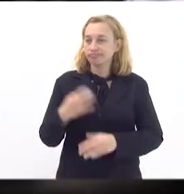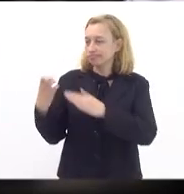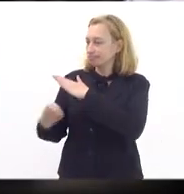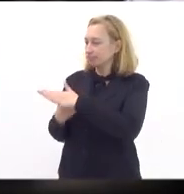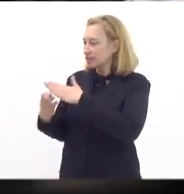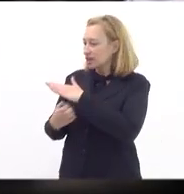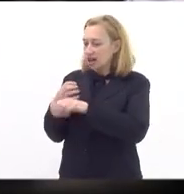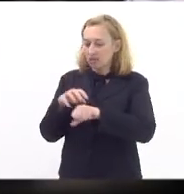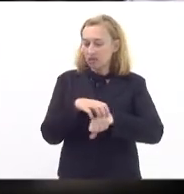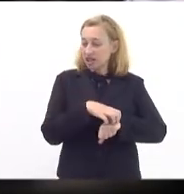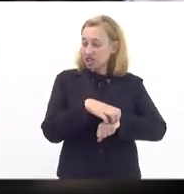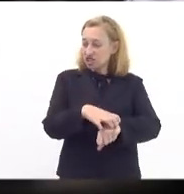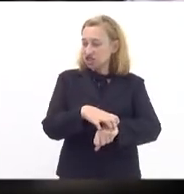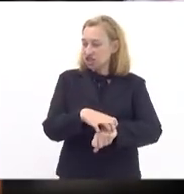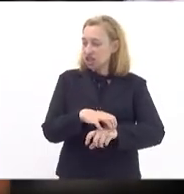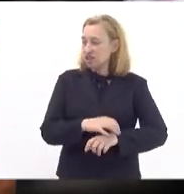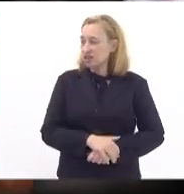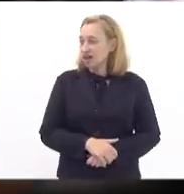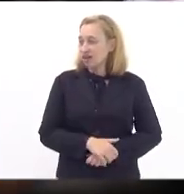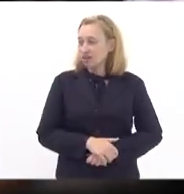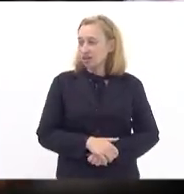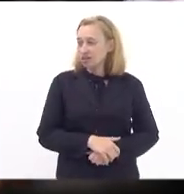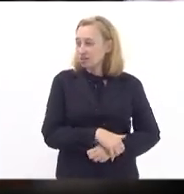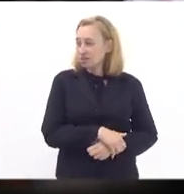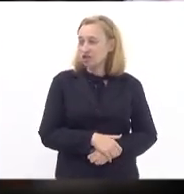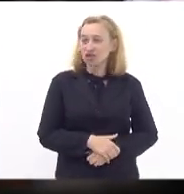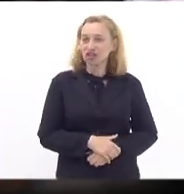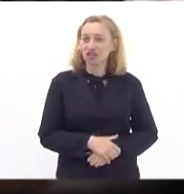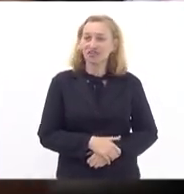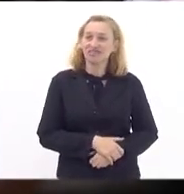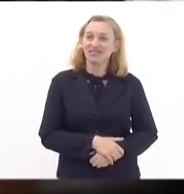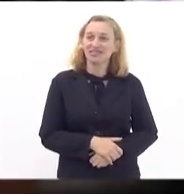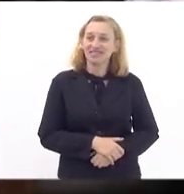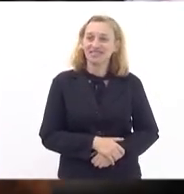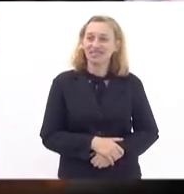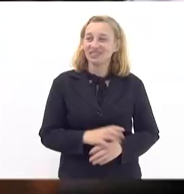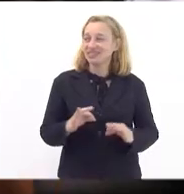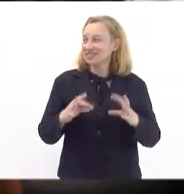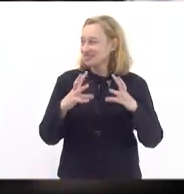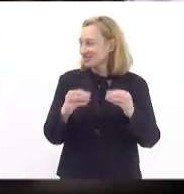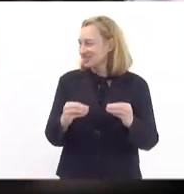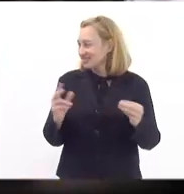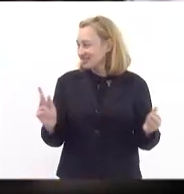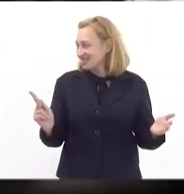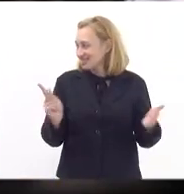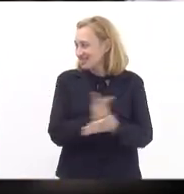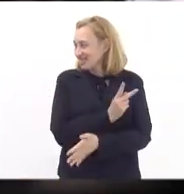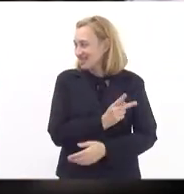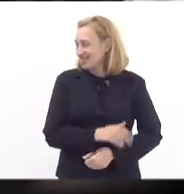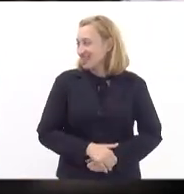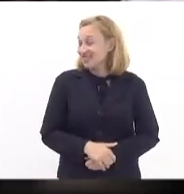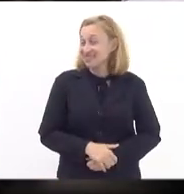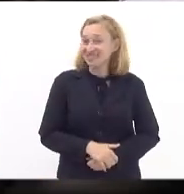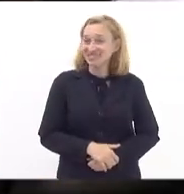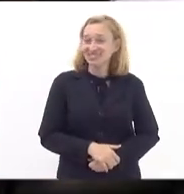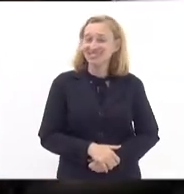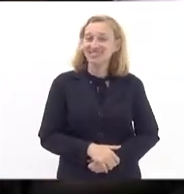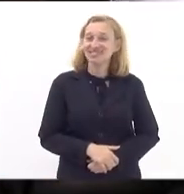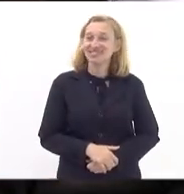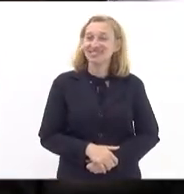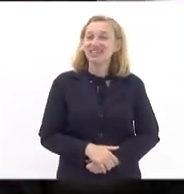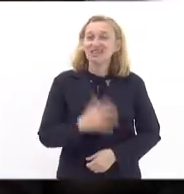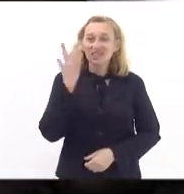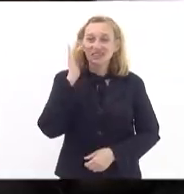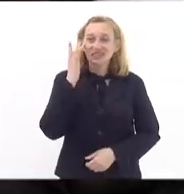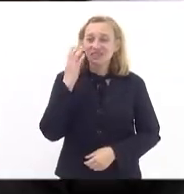de transporte eu acho que mediante tudo isso que tá acontecendo Eu acho que